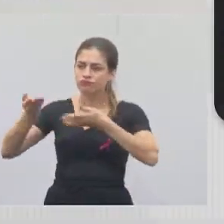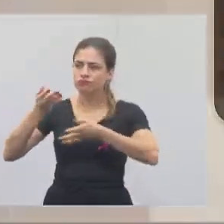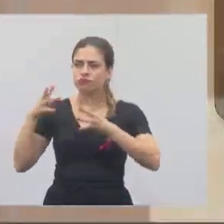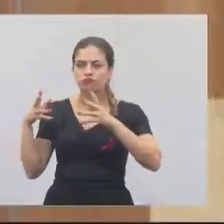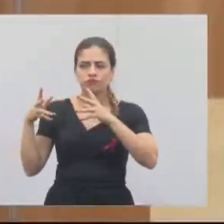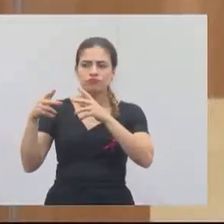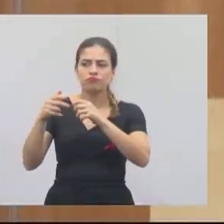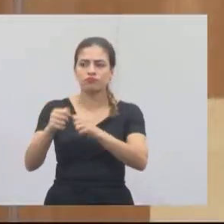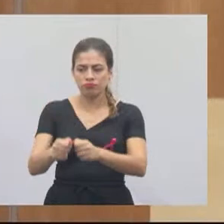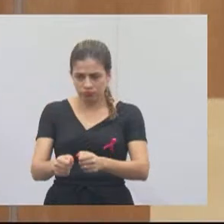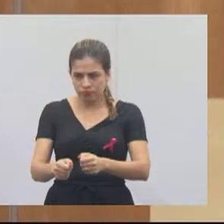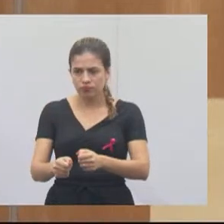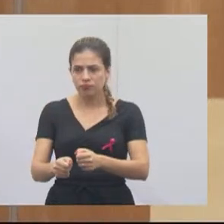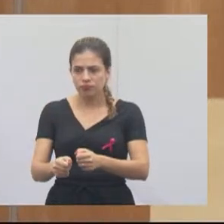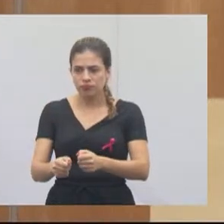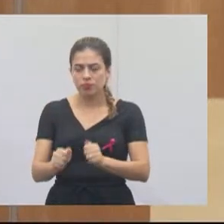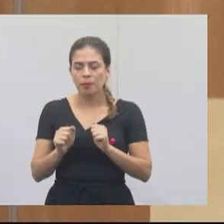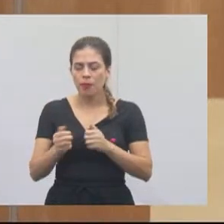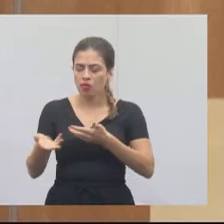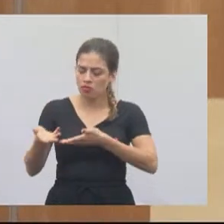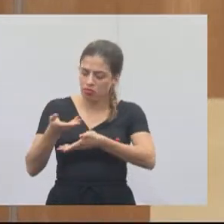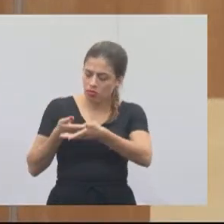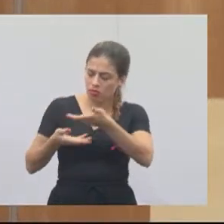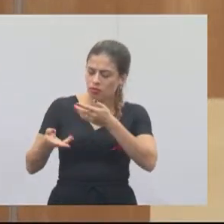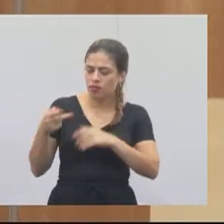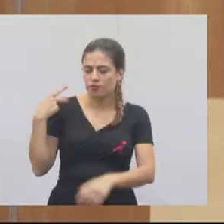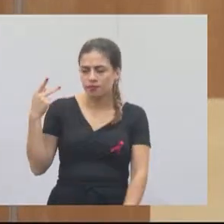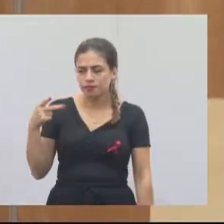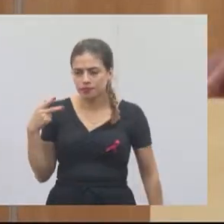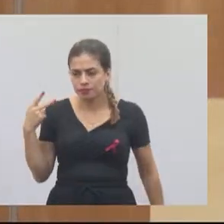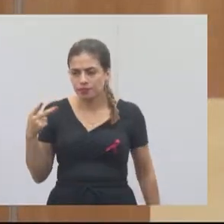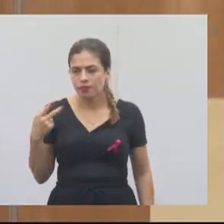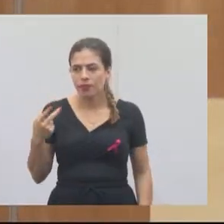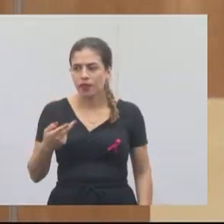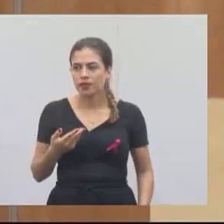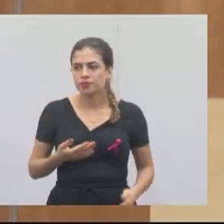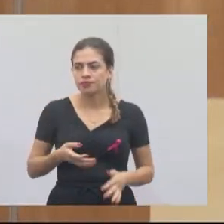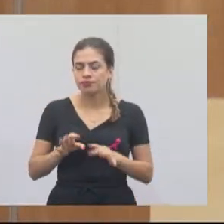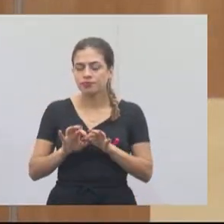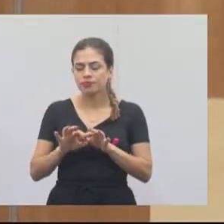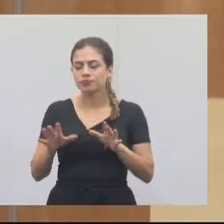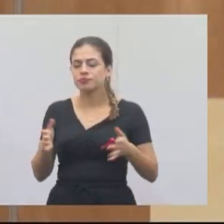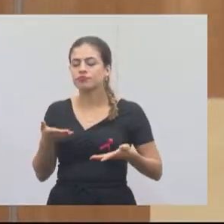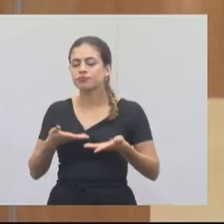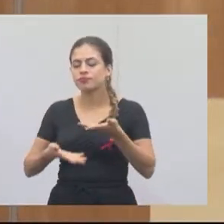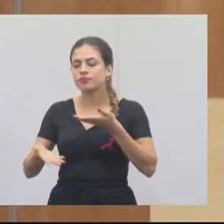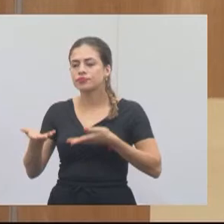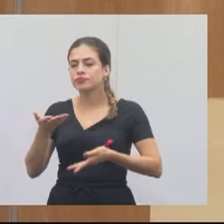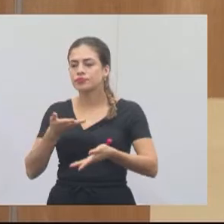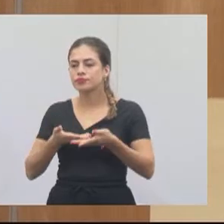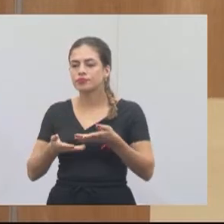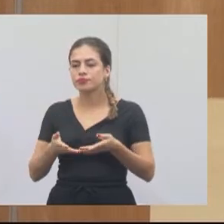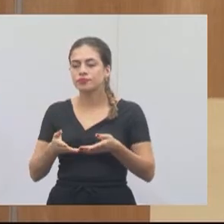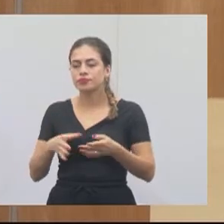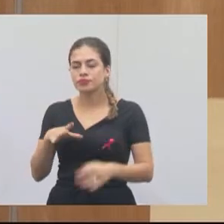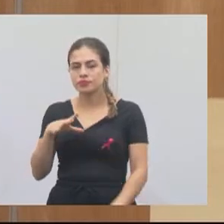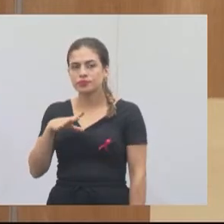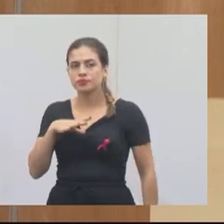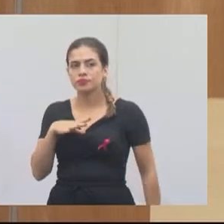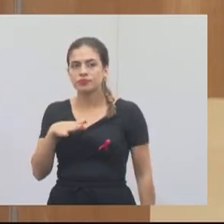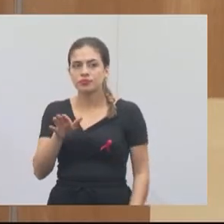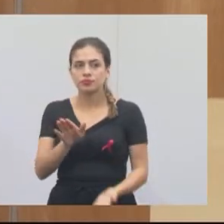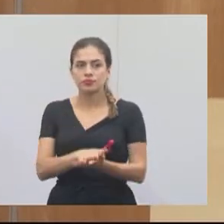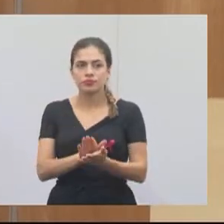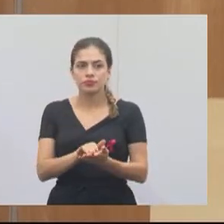de todos vocês. Pode contar com esse vereador que estará sempre à disposição da cidade